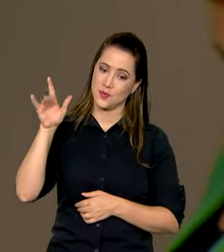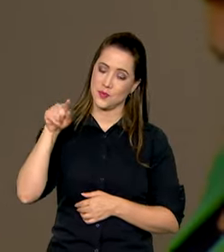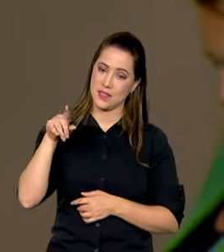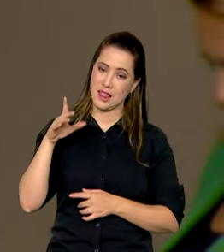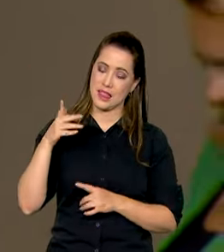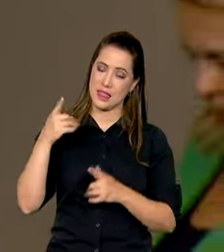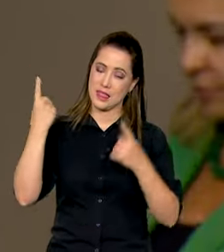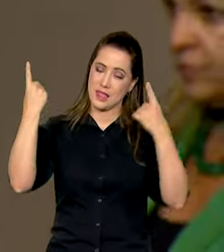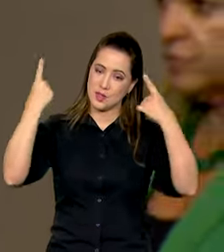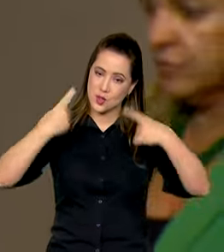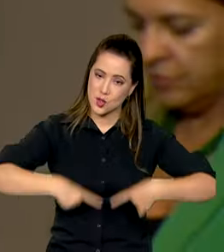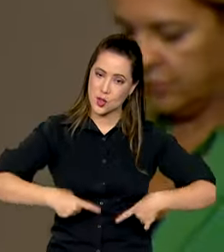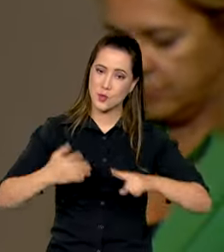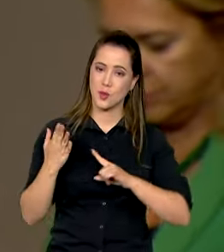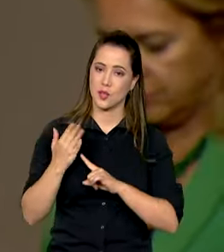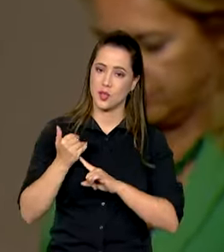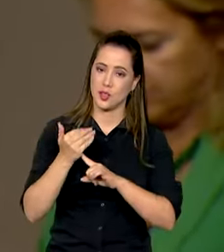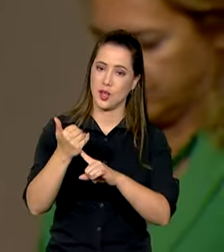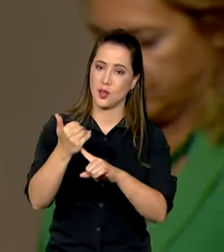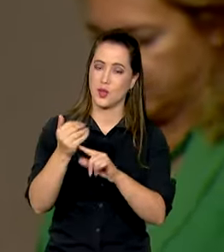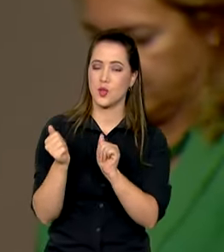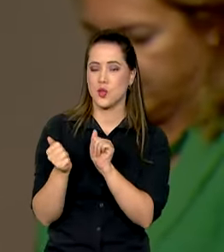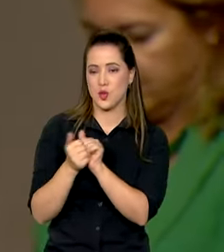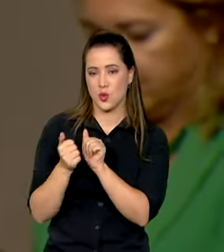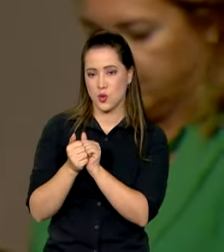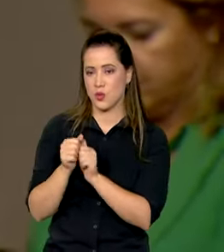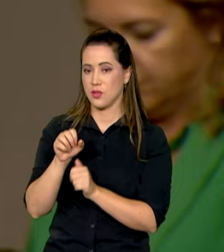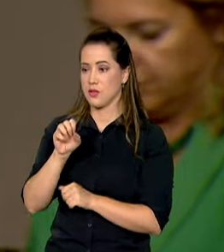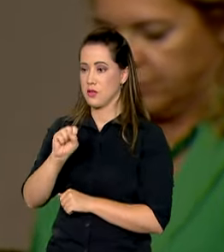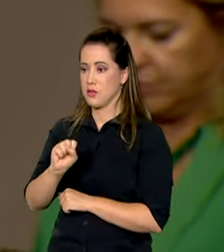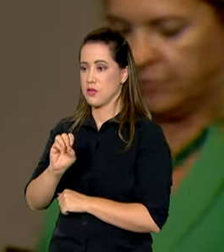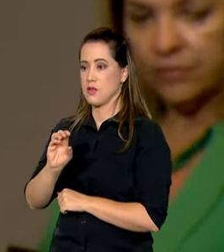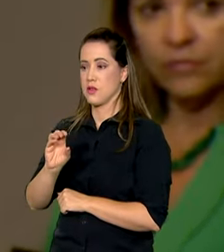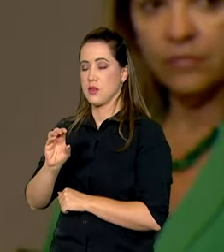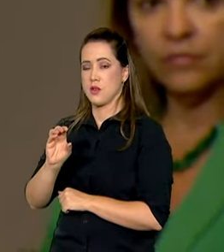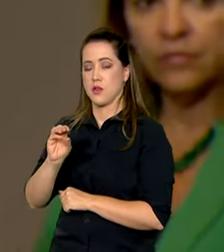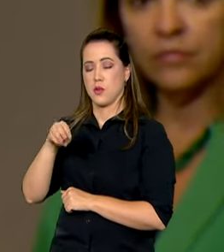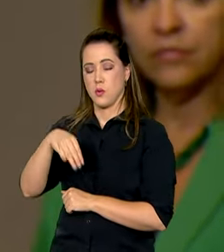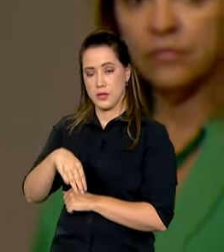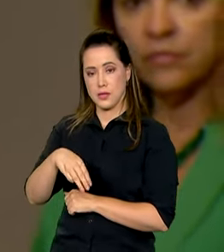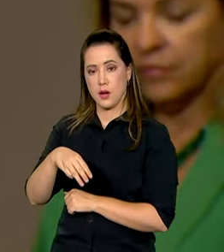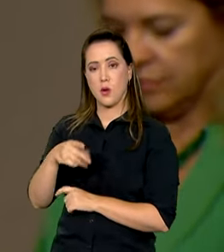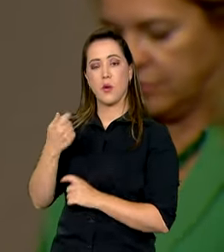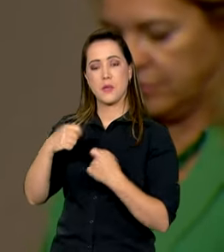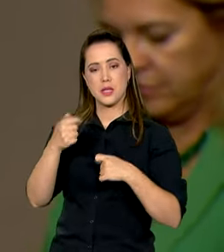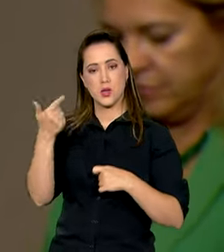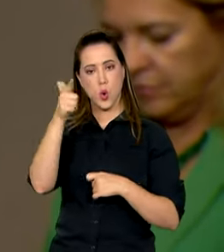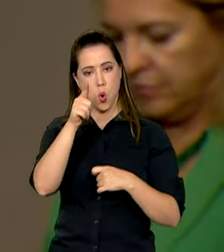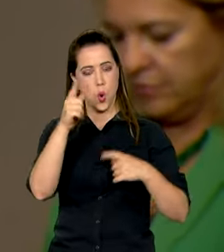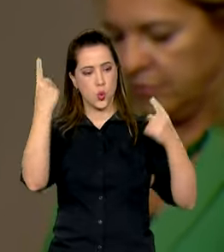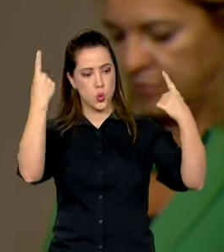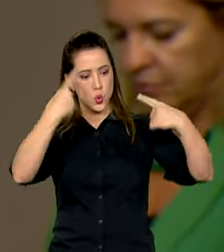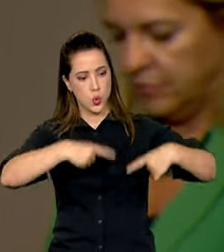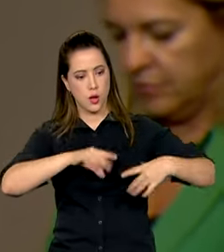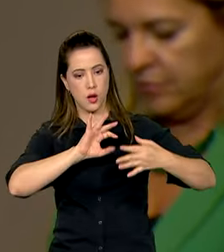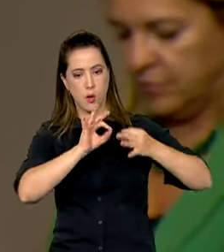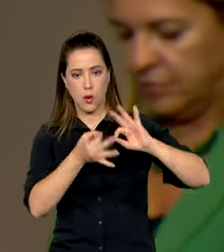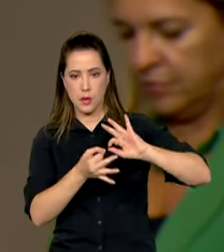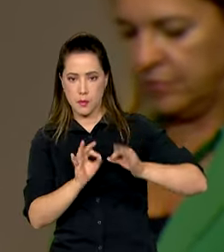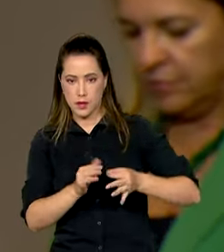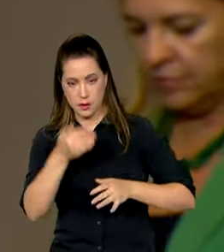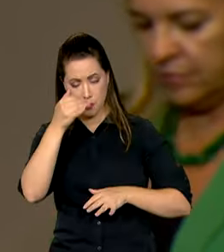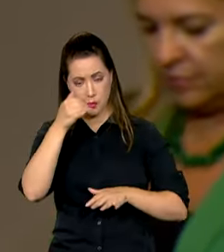Hackathon, com a SECOM, nós vamos fazer uma outra Olimpíada contra a